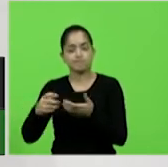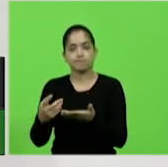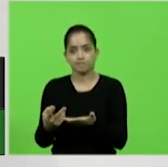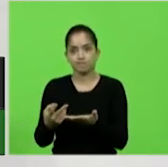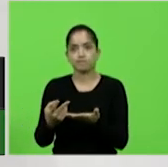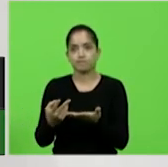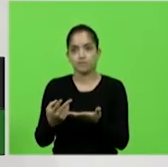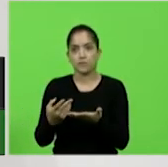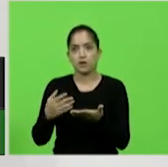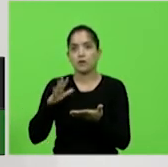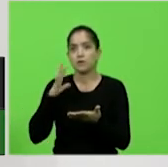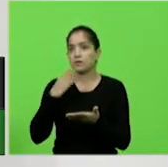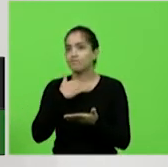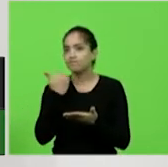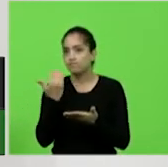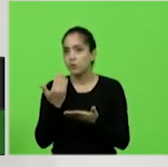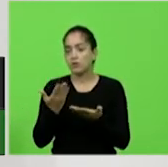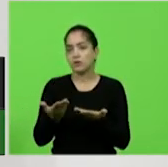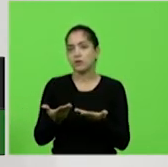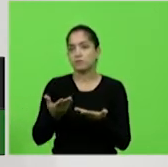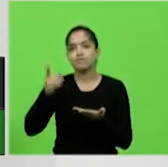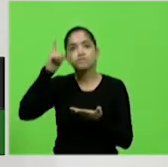que acontecem no dia a dia.